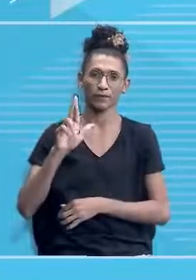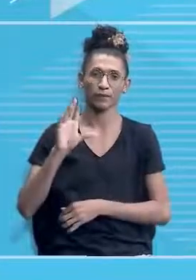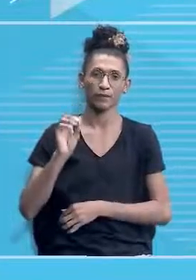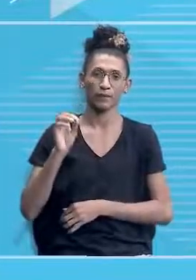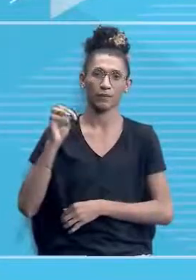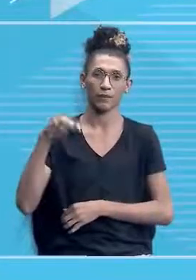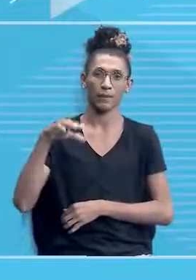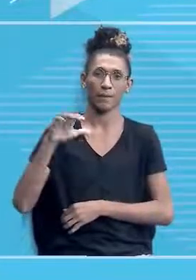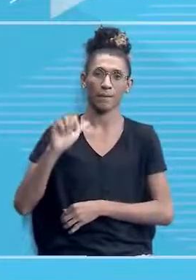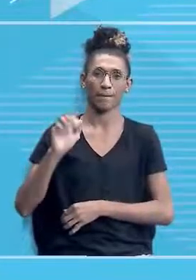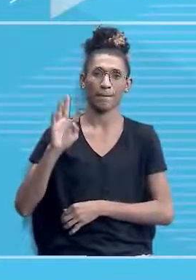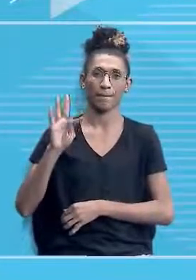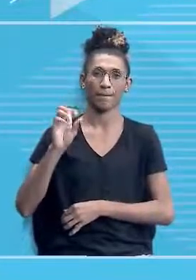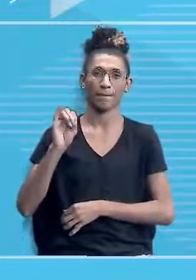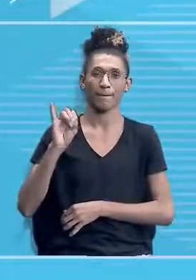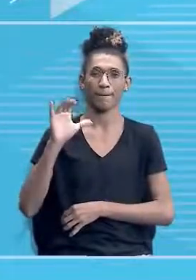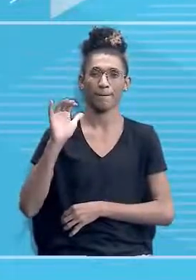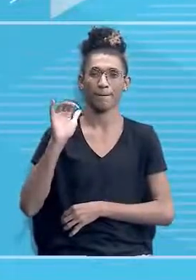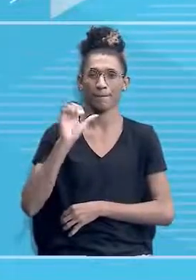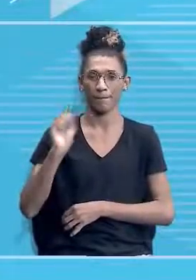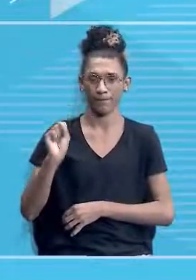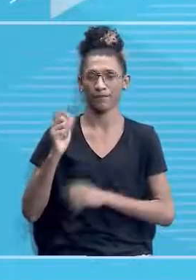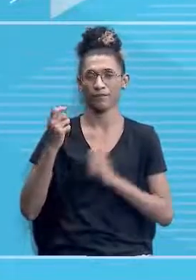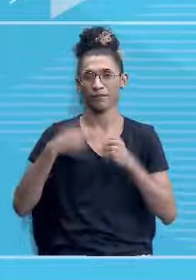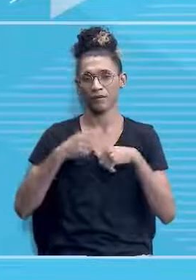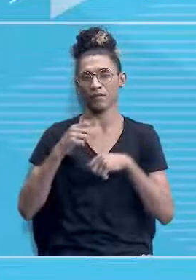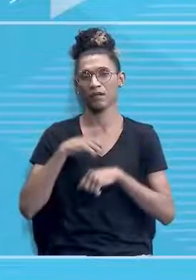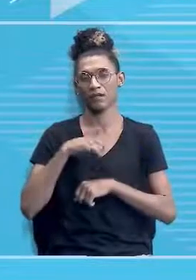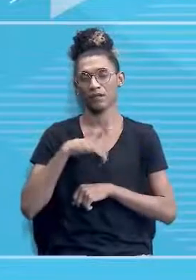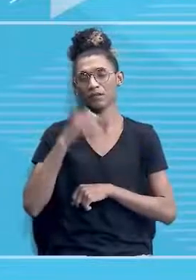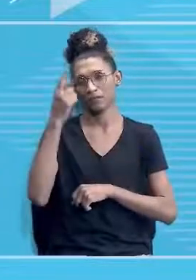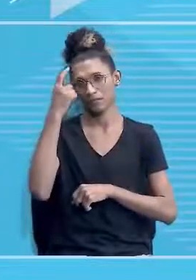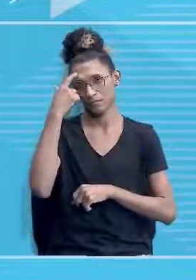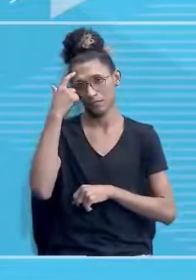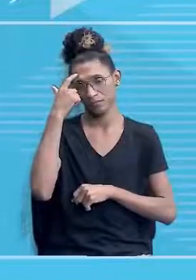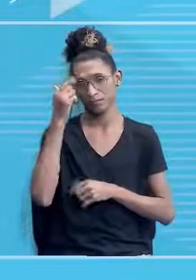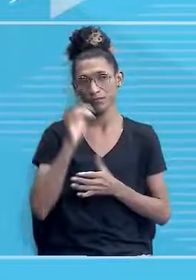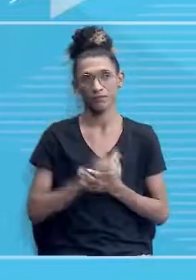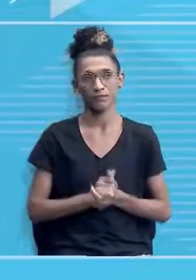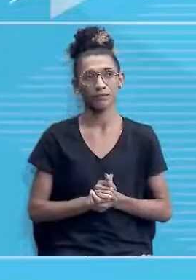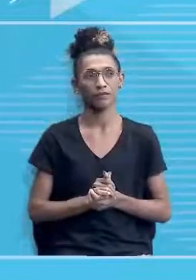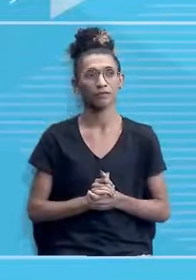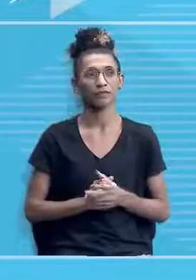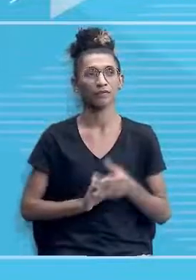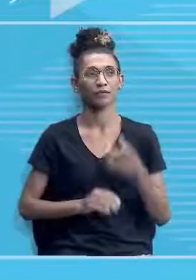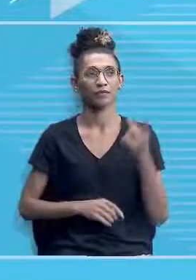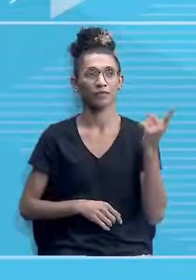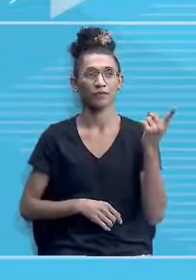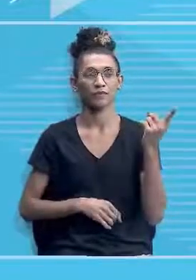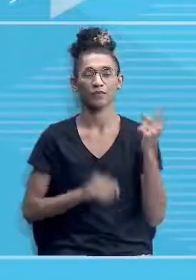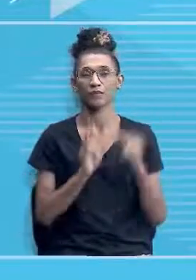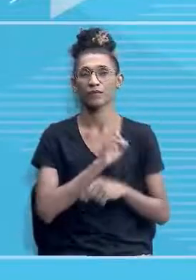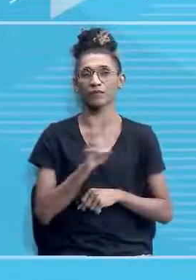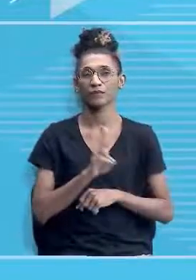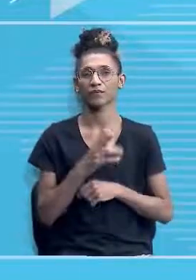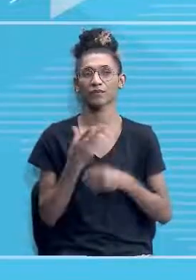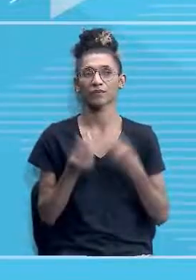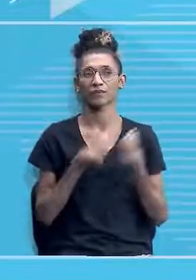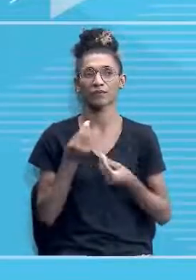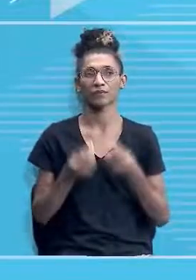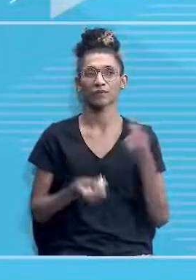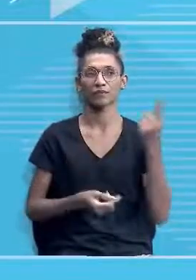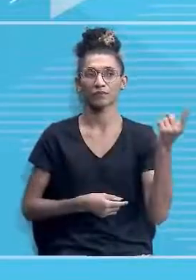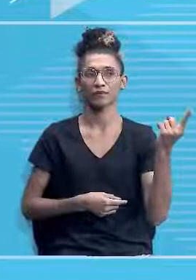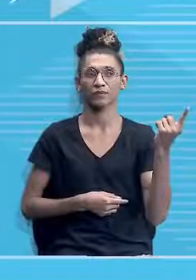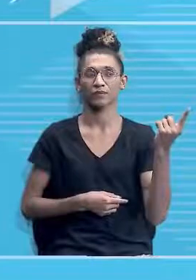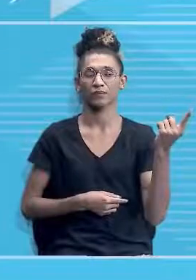preciso que você tem essa noção Coloquei até o nome os dois radicais aqui é o mesmo dimetil Amina a outra só mete